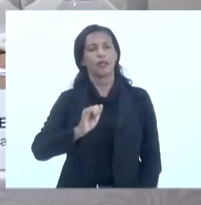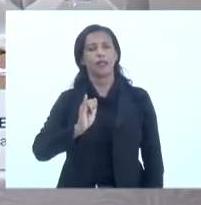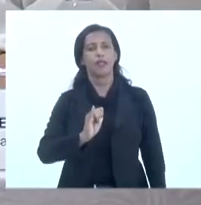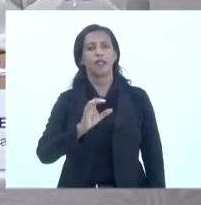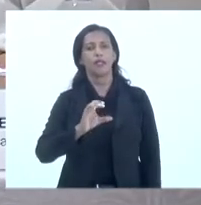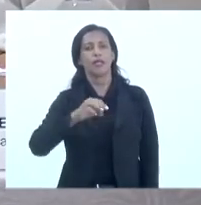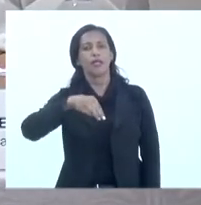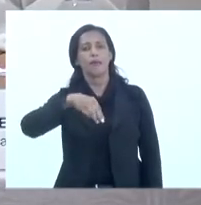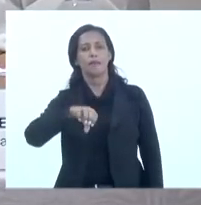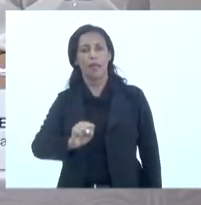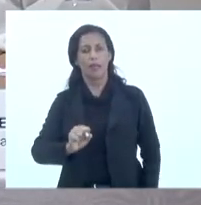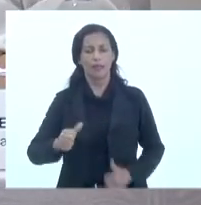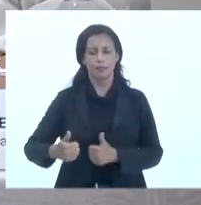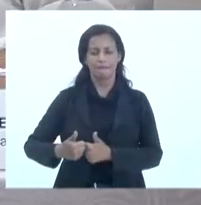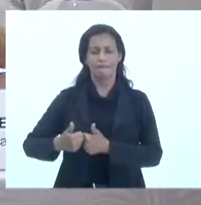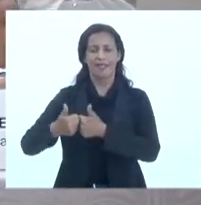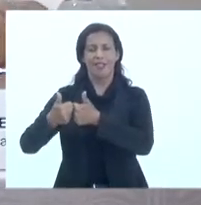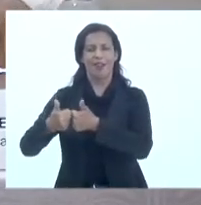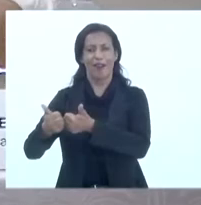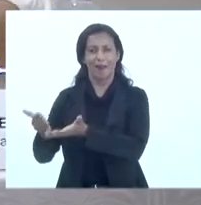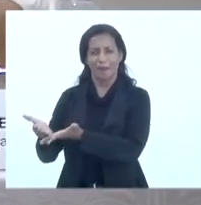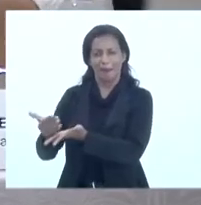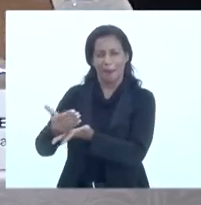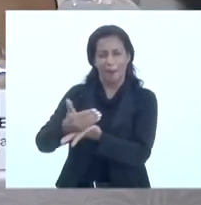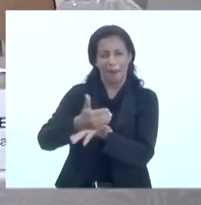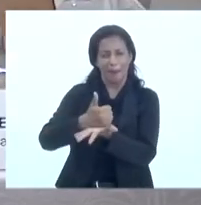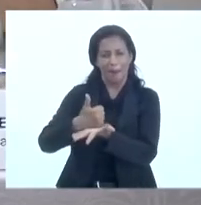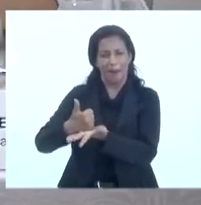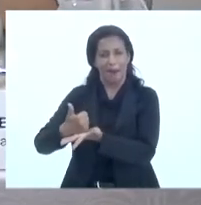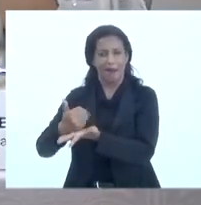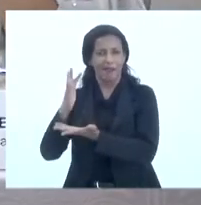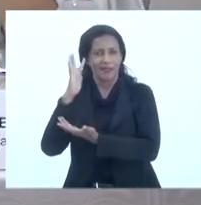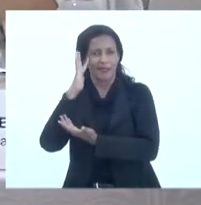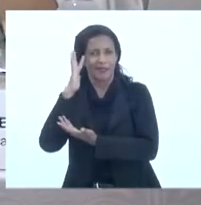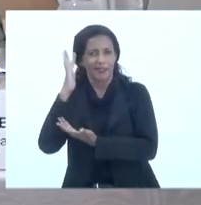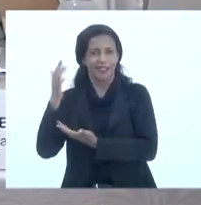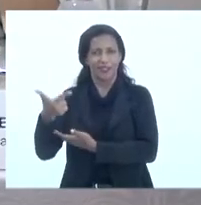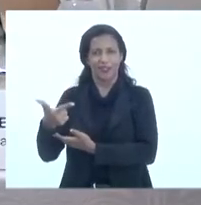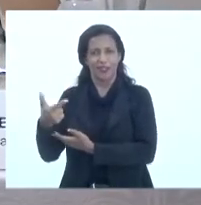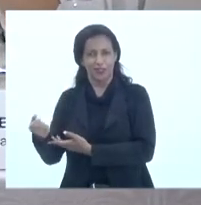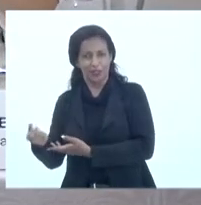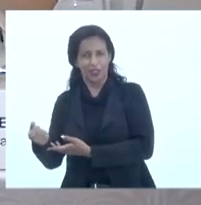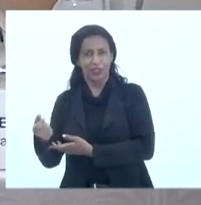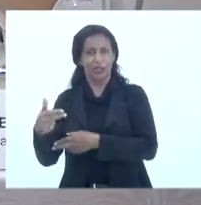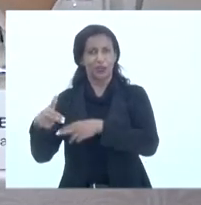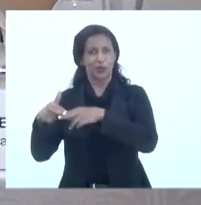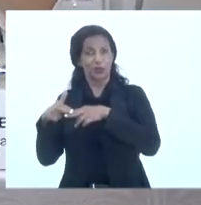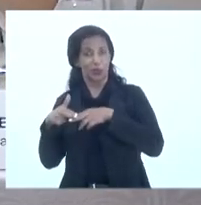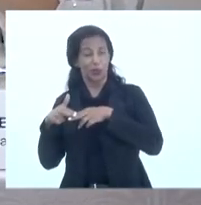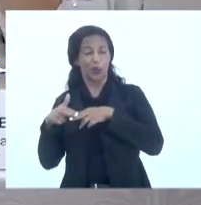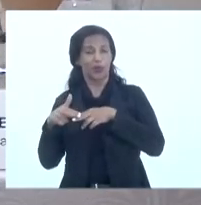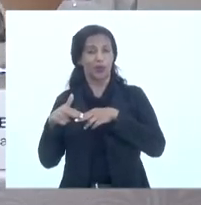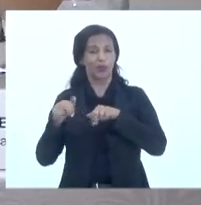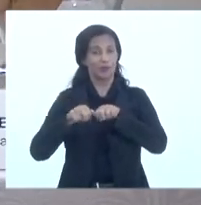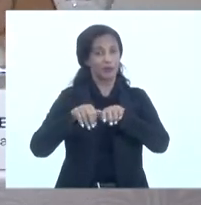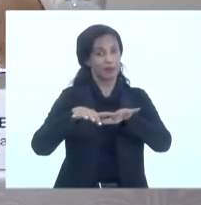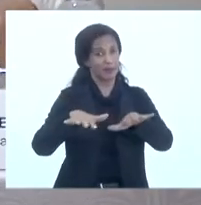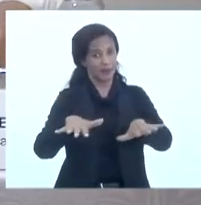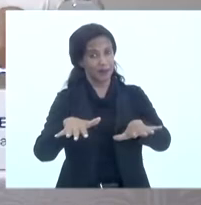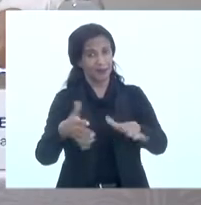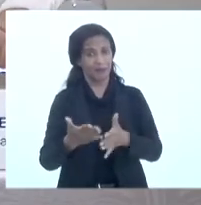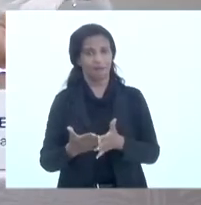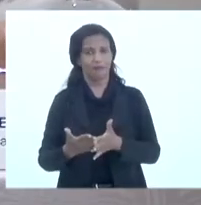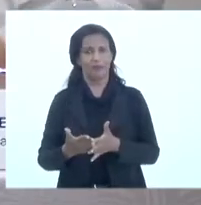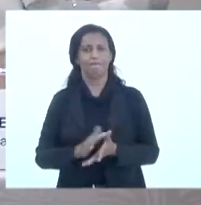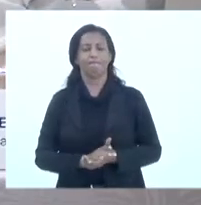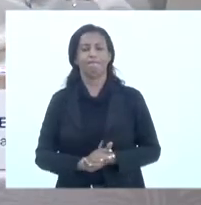e o Estado melhora a sua arrecadação, que era para refletir início de 20, por conta da pandemia, se viu refletir no final do ano de